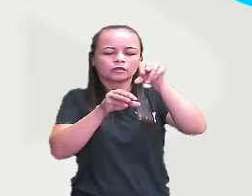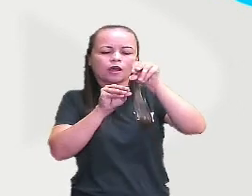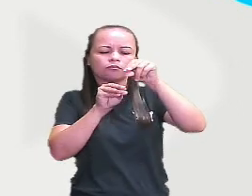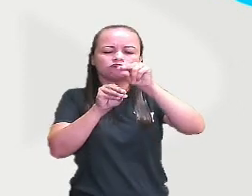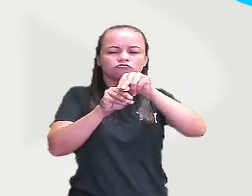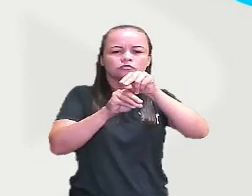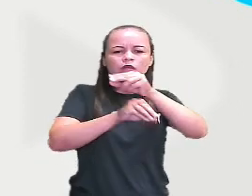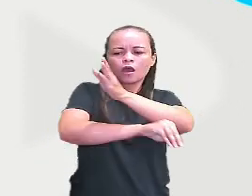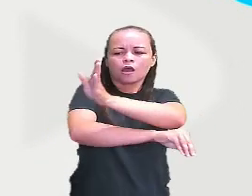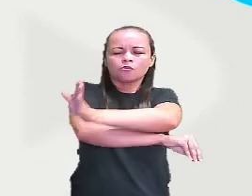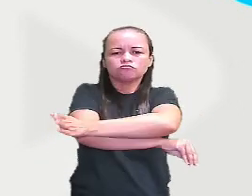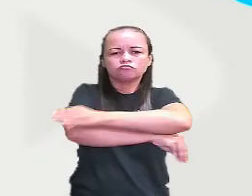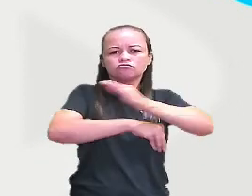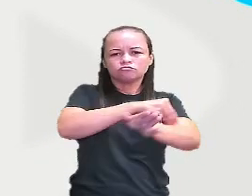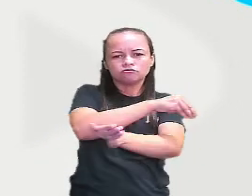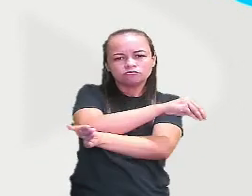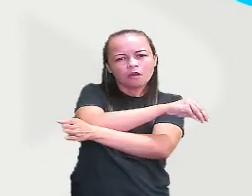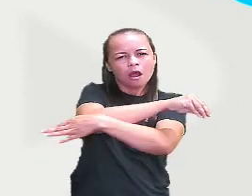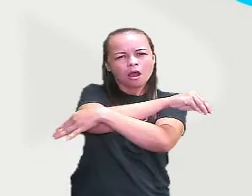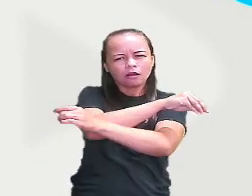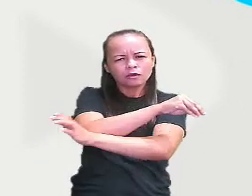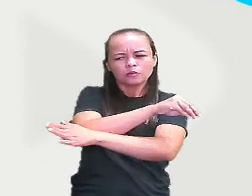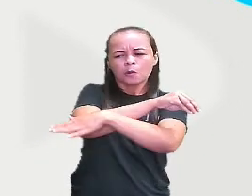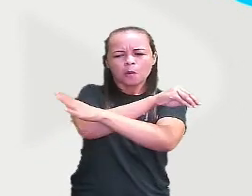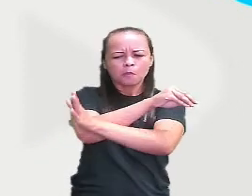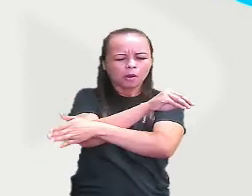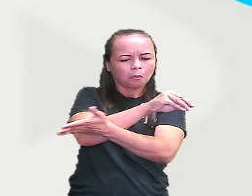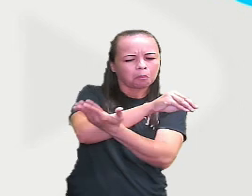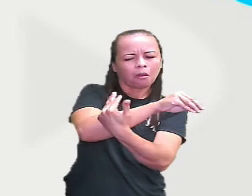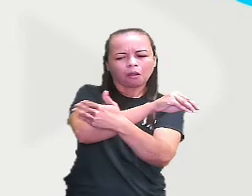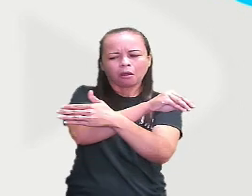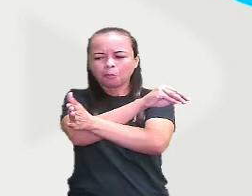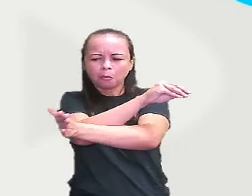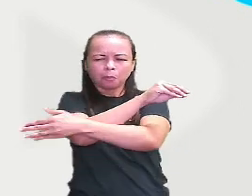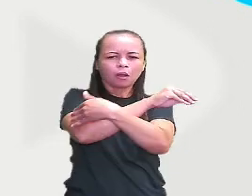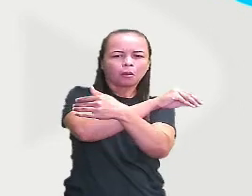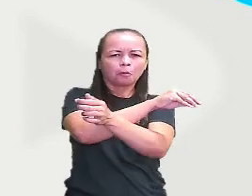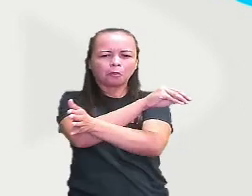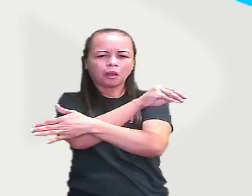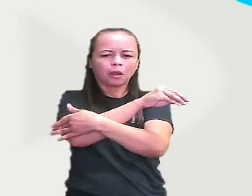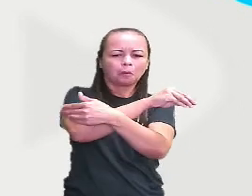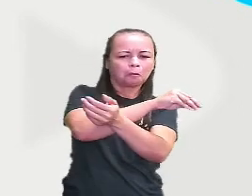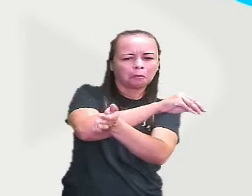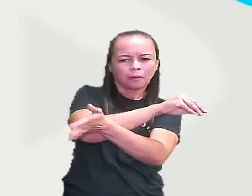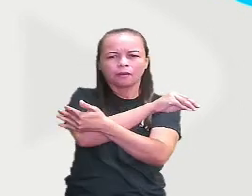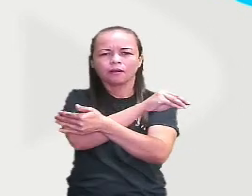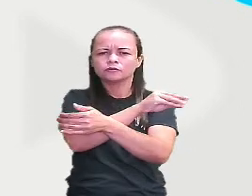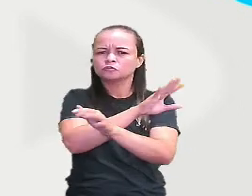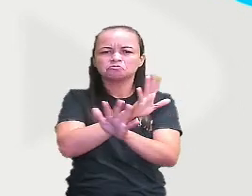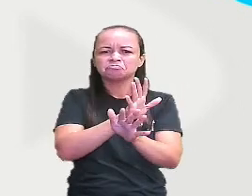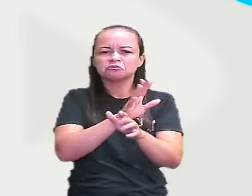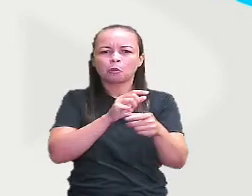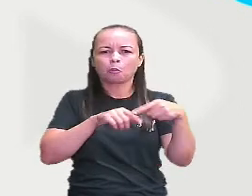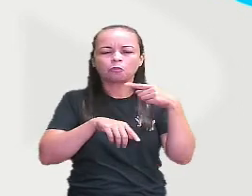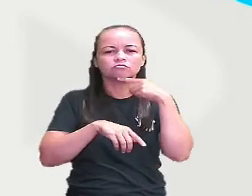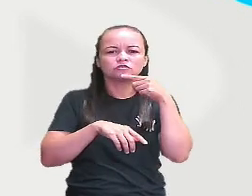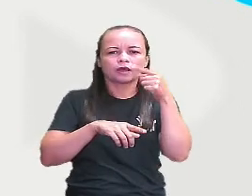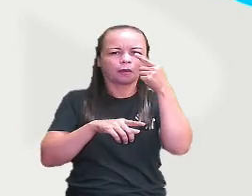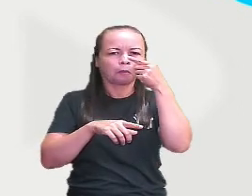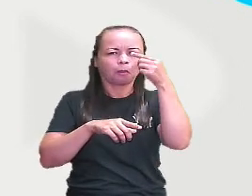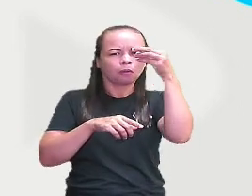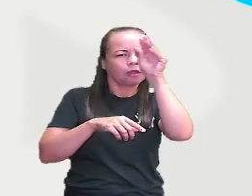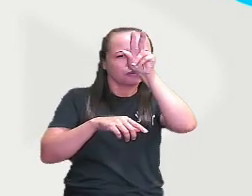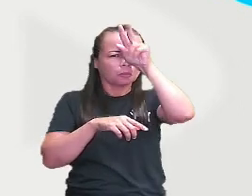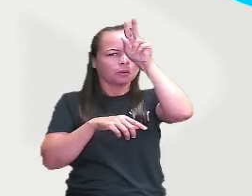nem tentar, o rabo fica curtinho e só dá para abanar até o meio do caminho. Quem já se queimou